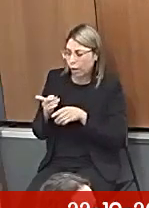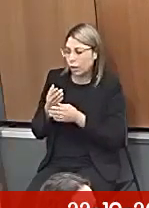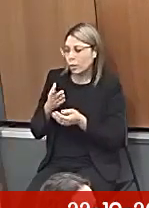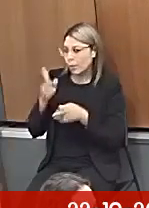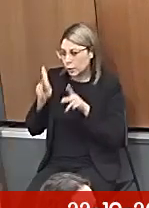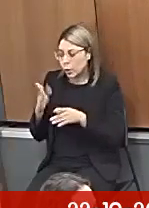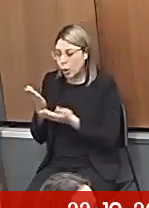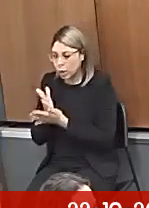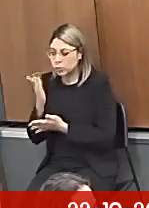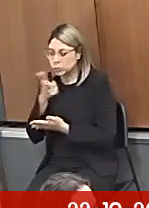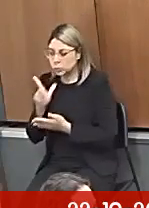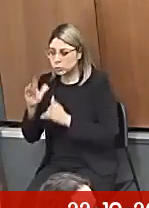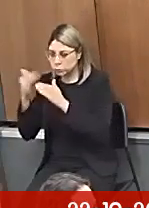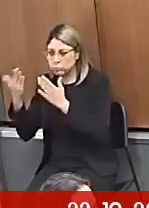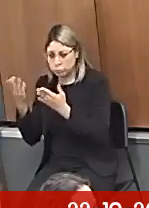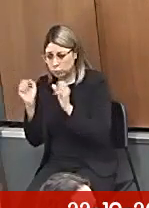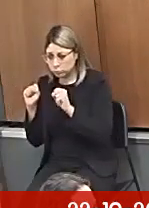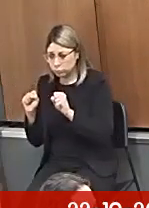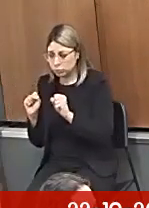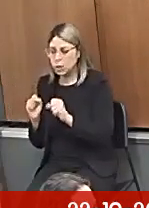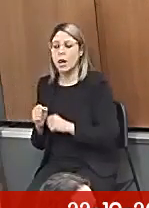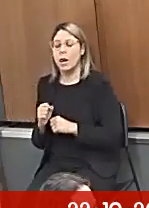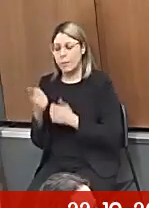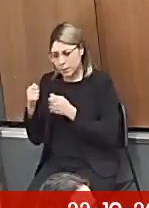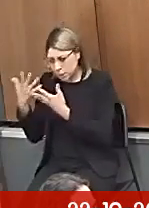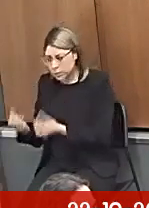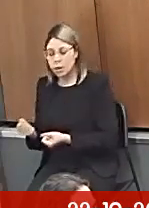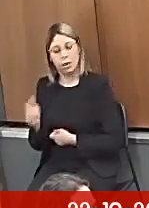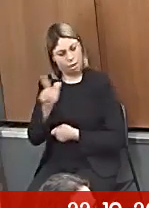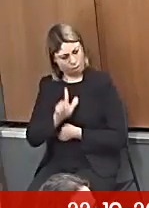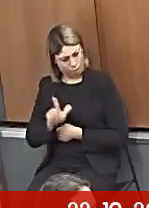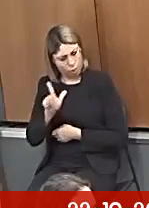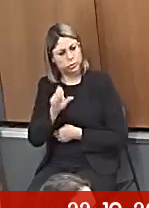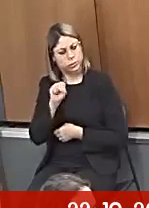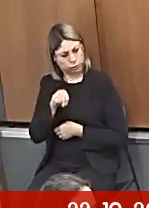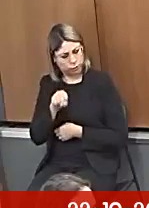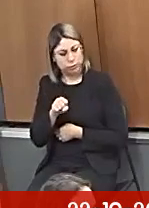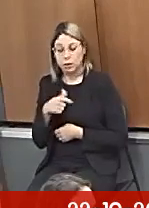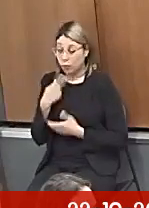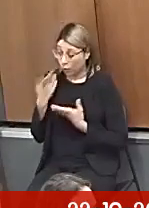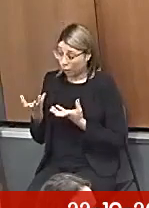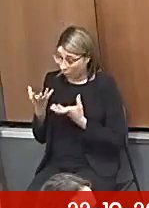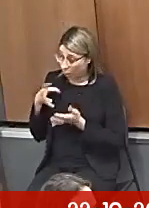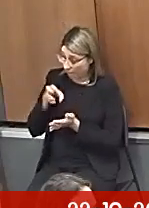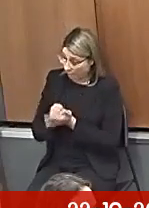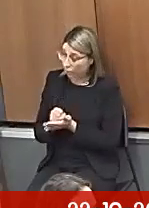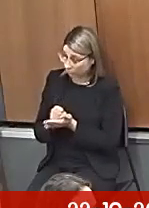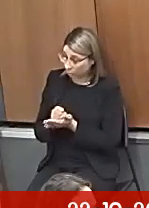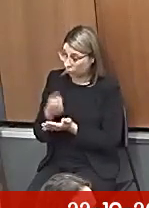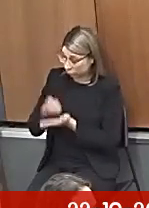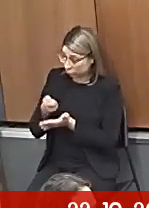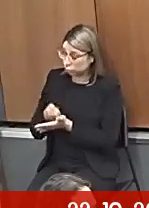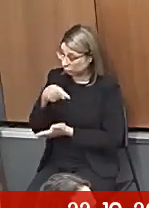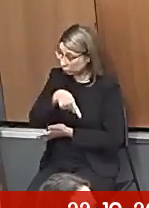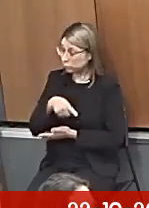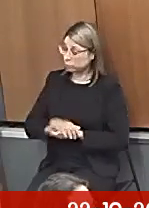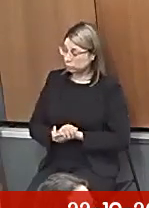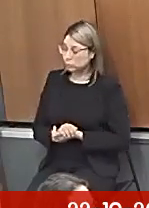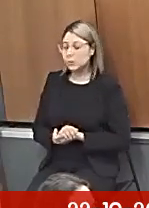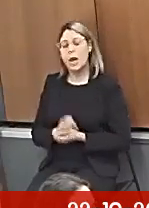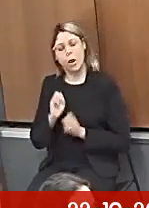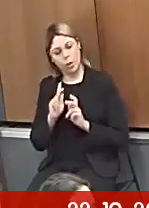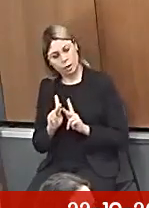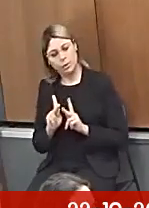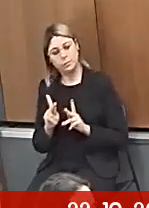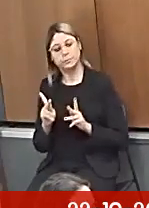ele tem que ser aceito. E o Bernoulli falou, claro, lógico. Então, eu falei, eu quero a matrícula compulsória dele. Aí eles falaram,